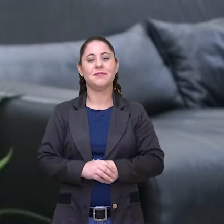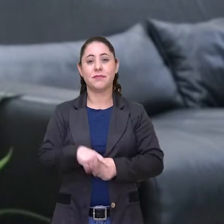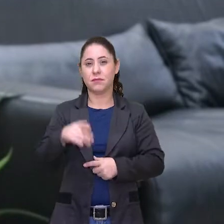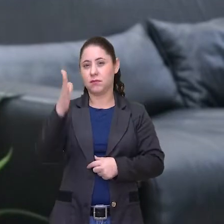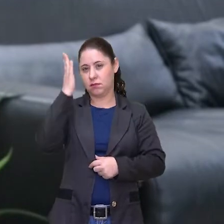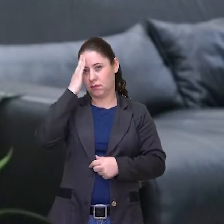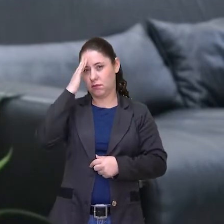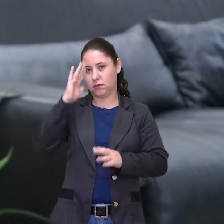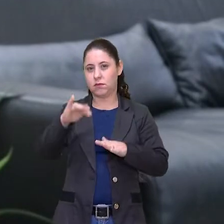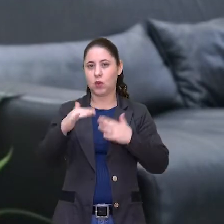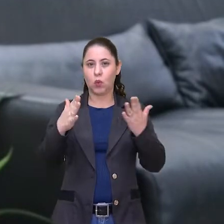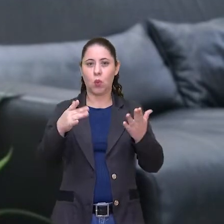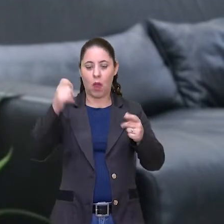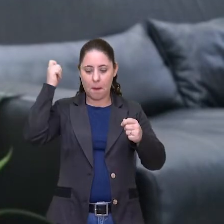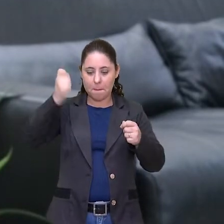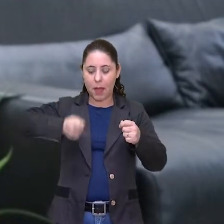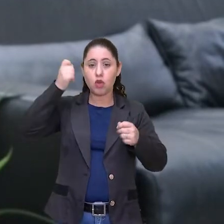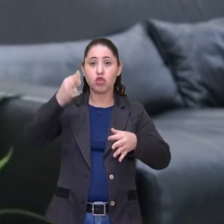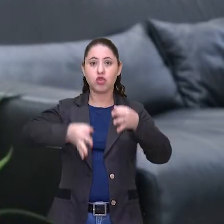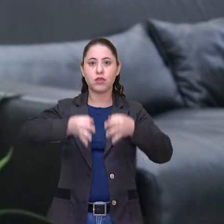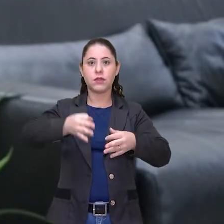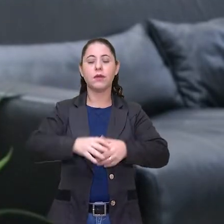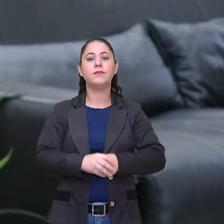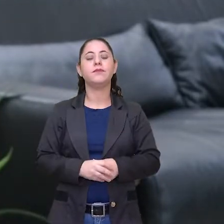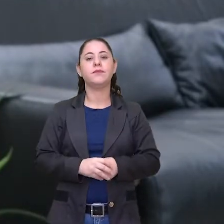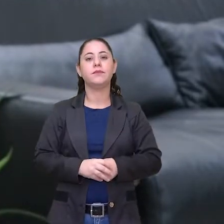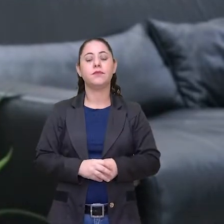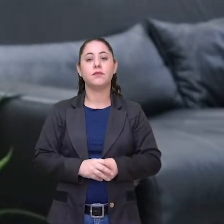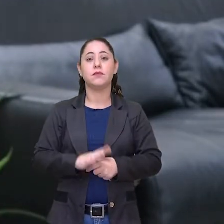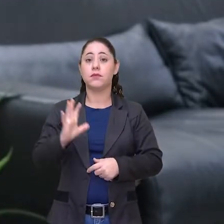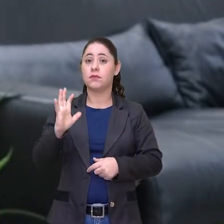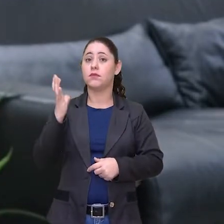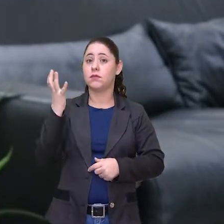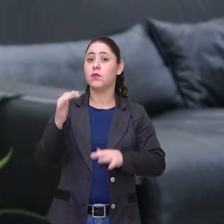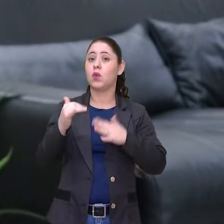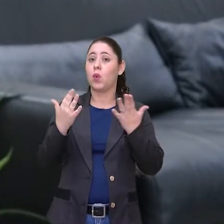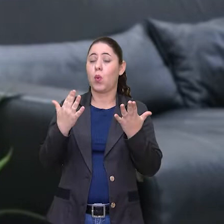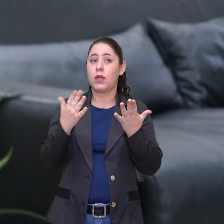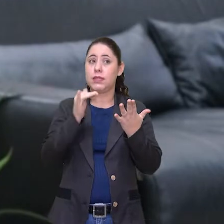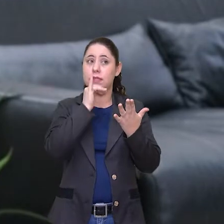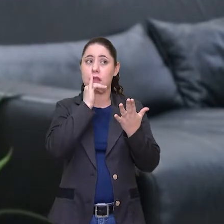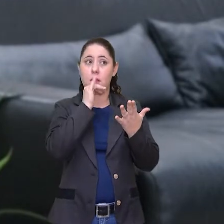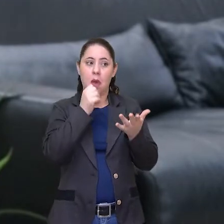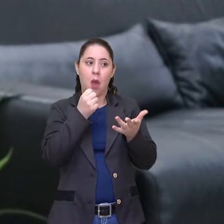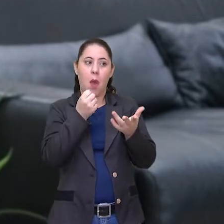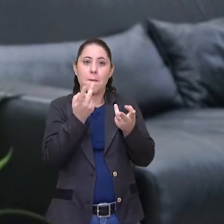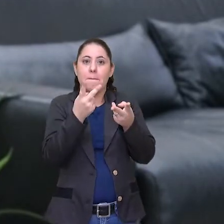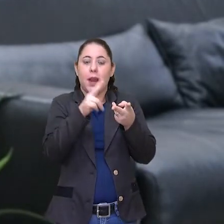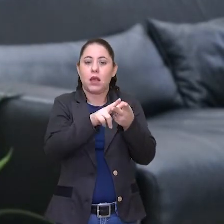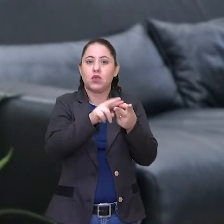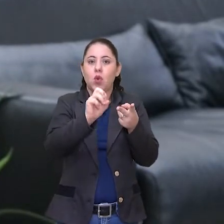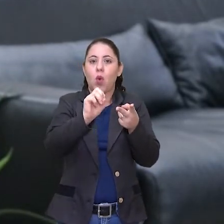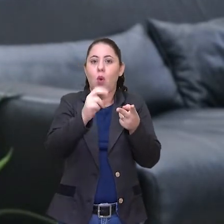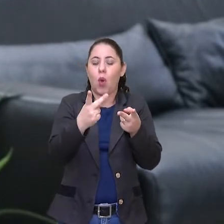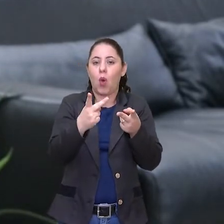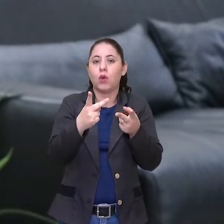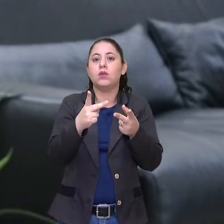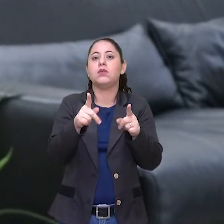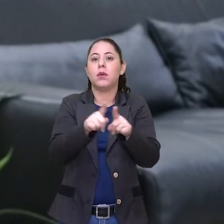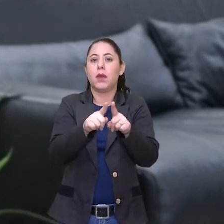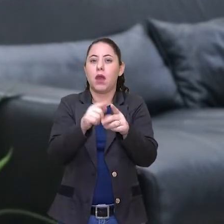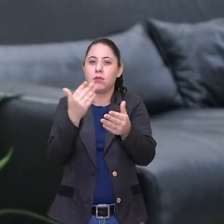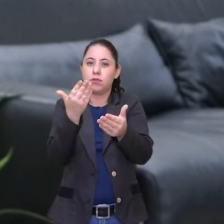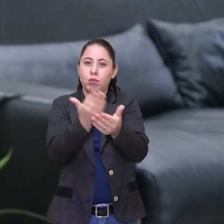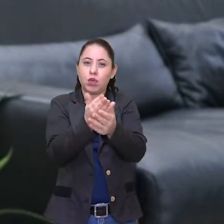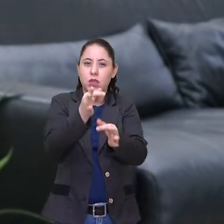Olá! Você sabe quando ocorre um leilão judicial? Ele é realizado quando o bem é apreendido ou penhorado por